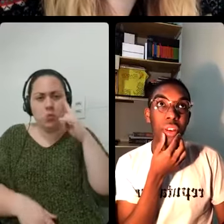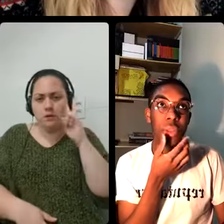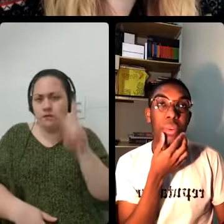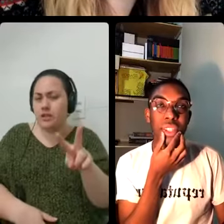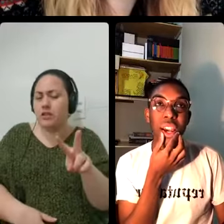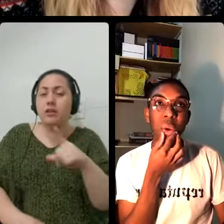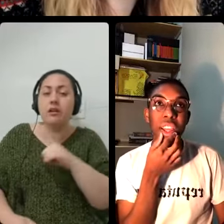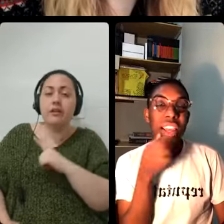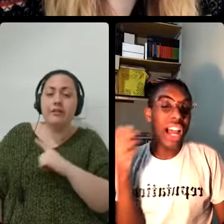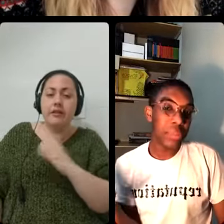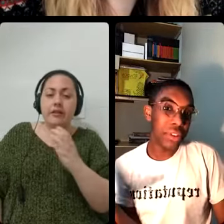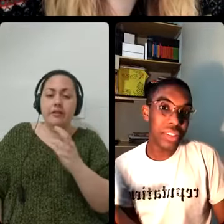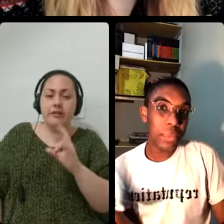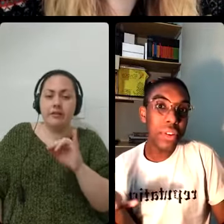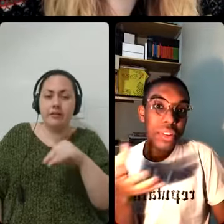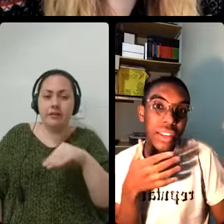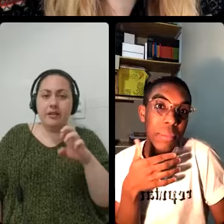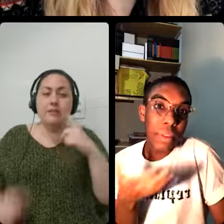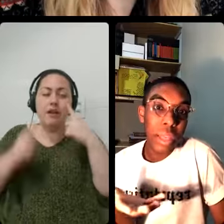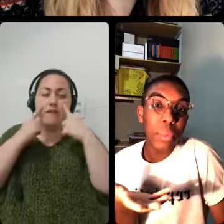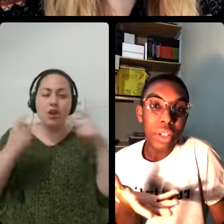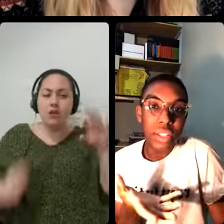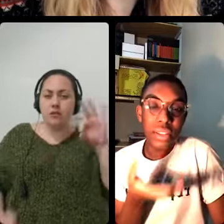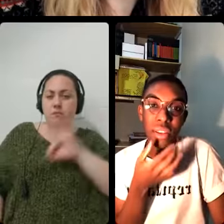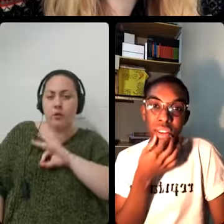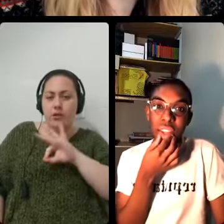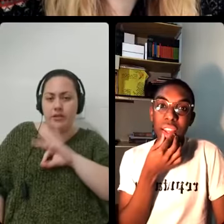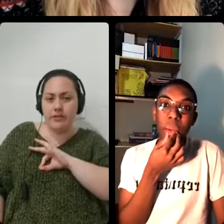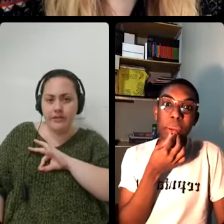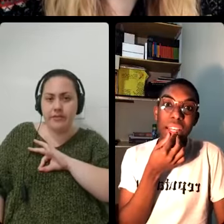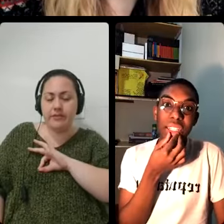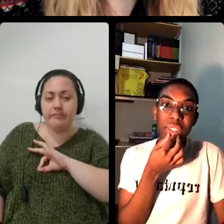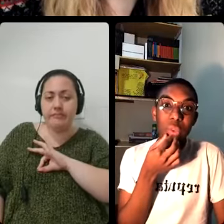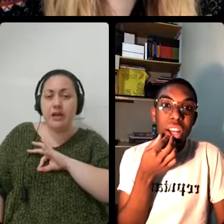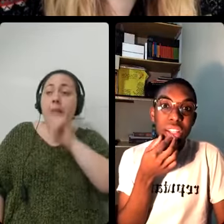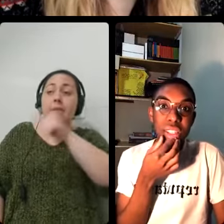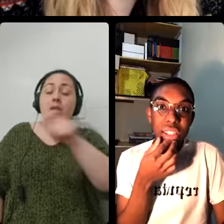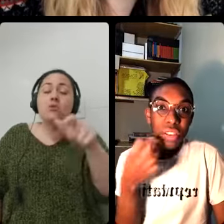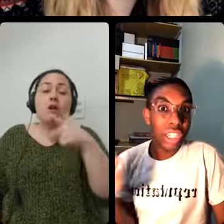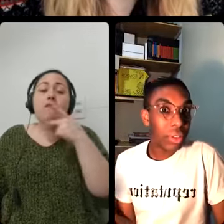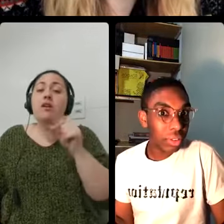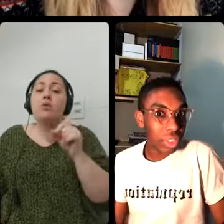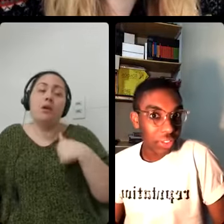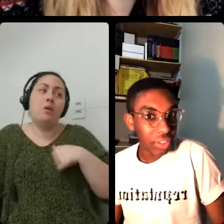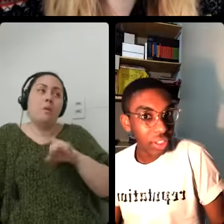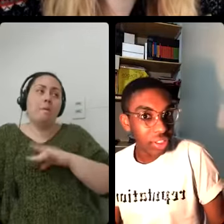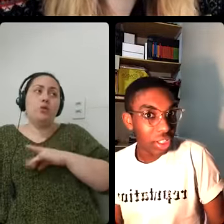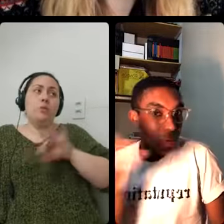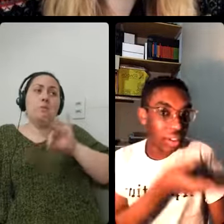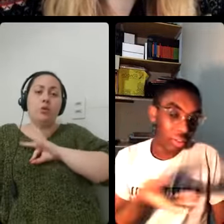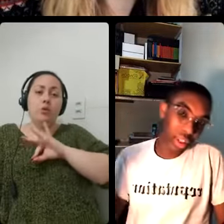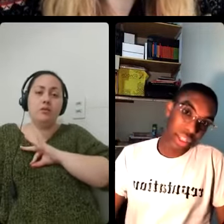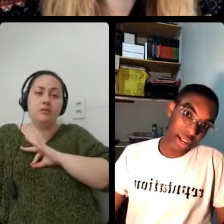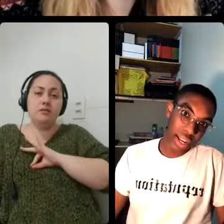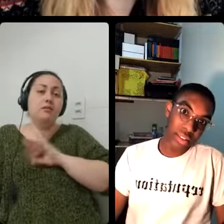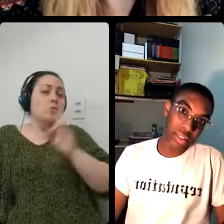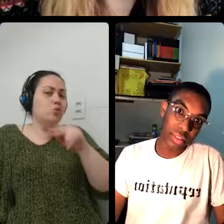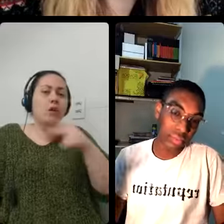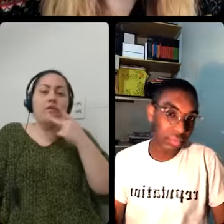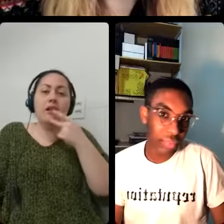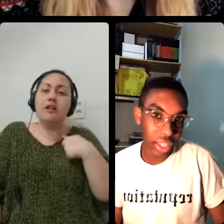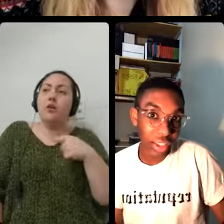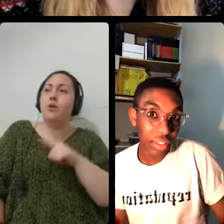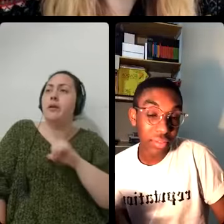envolvendo a violência policial. As pessoas sempre dizem que tem medo da polícia, mas nunca dizem assim: eu tenho medo do traficante que mora aqui do lado da minha